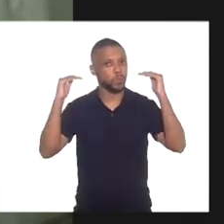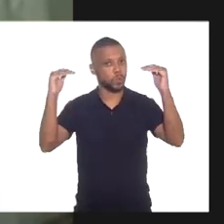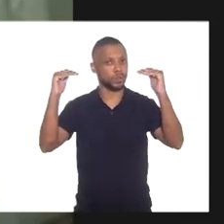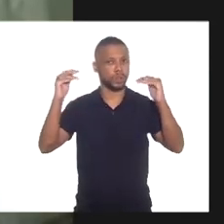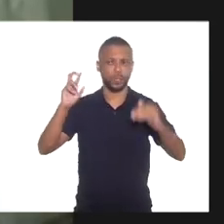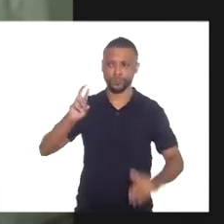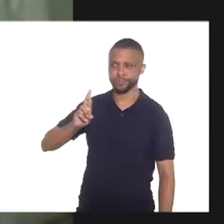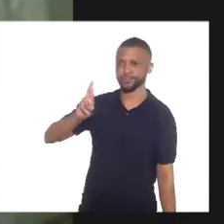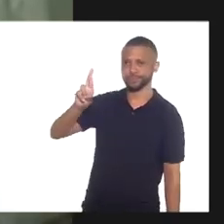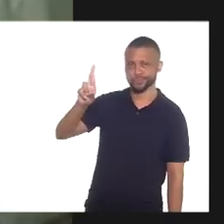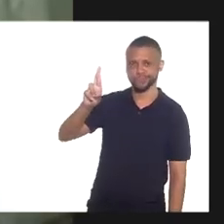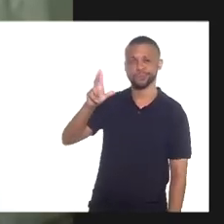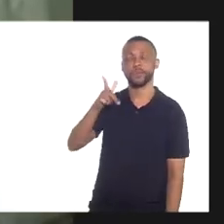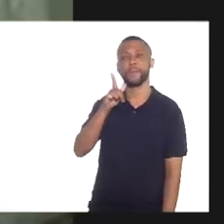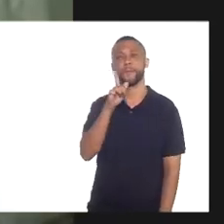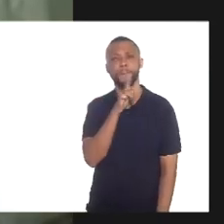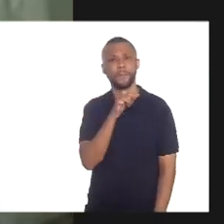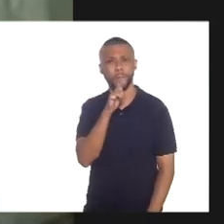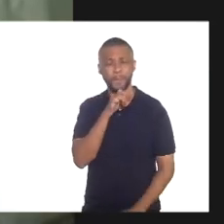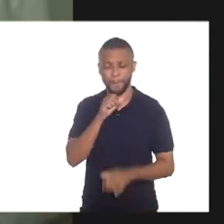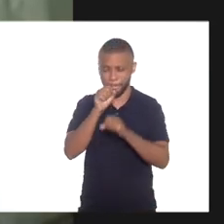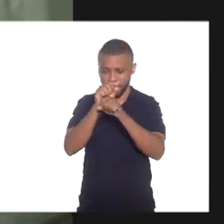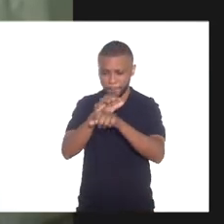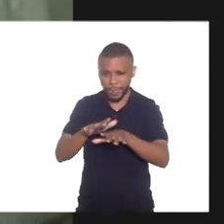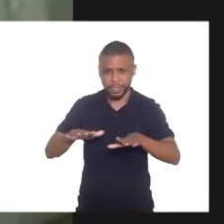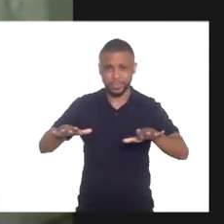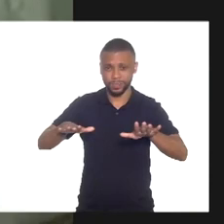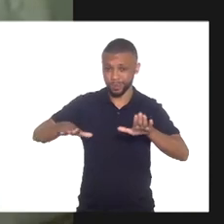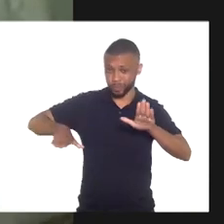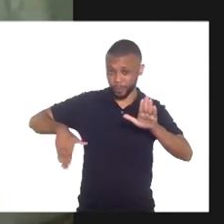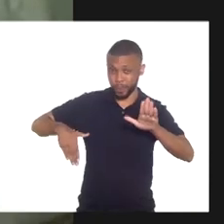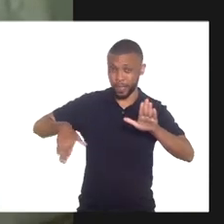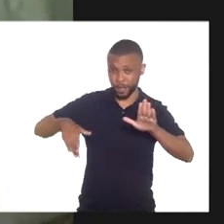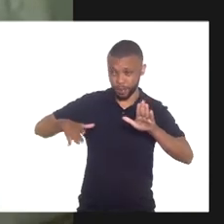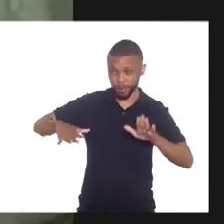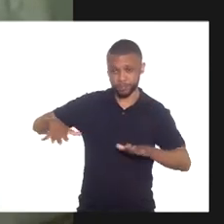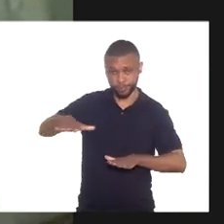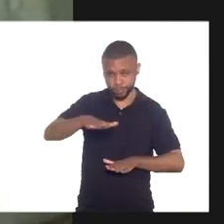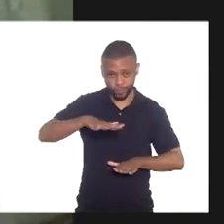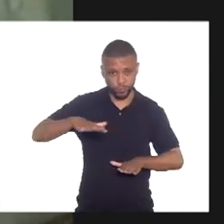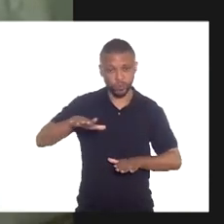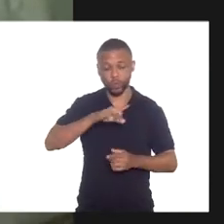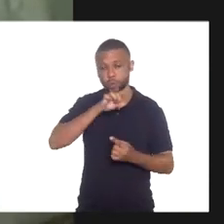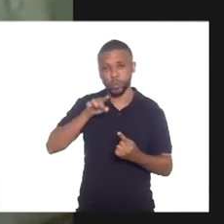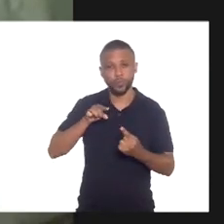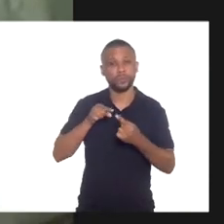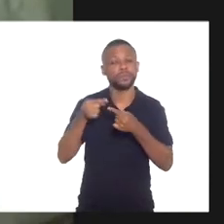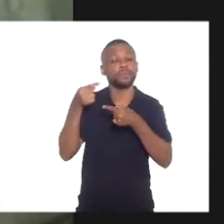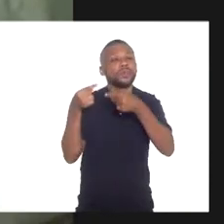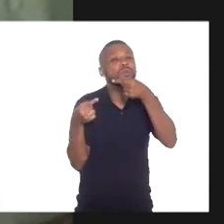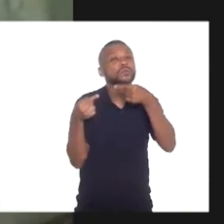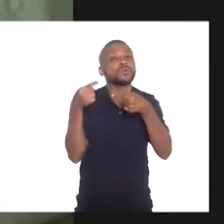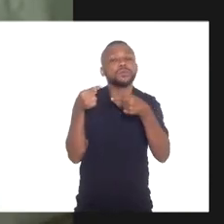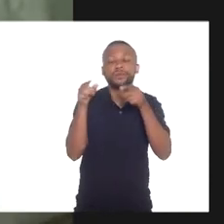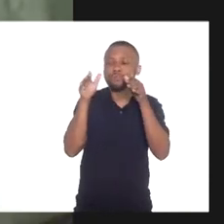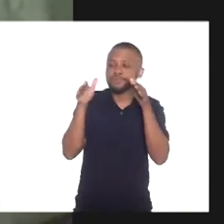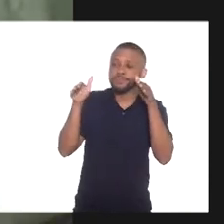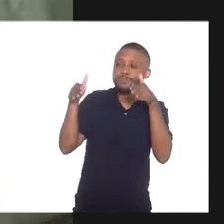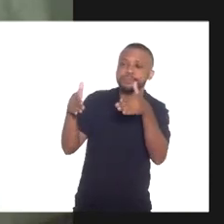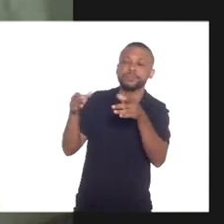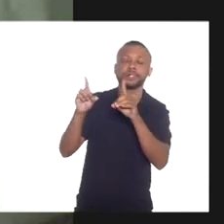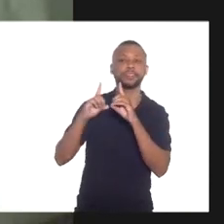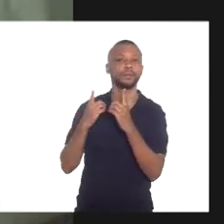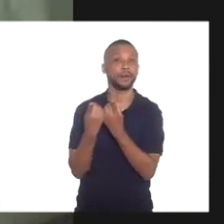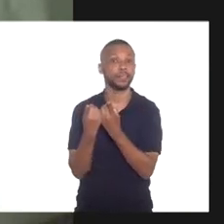marítima, não é? Uma governança, para discutir muito especificamente esse setor, porque, na realidade, a